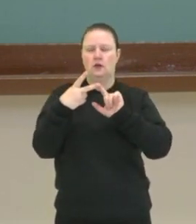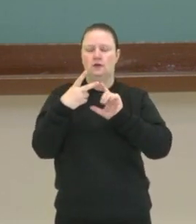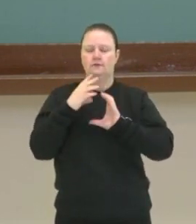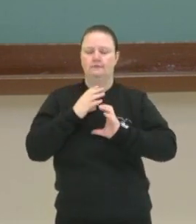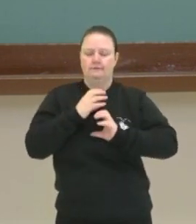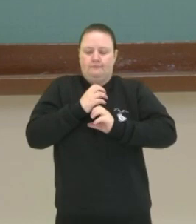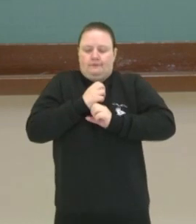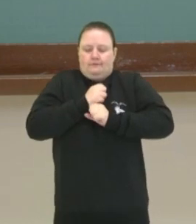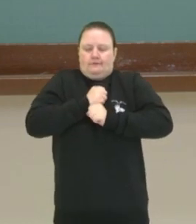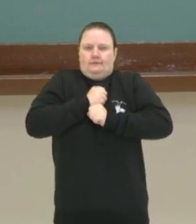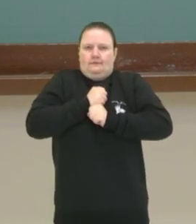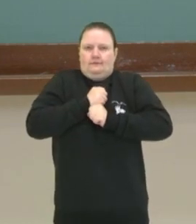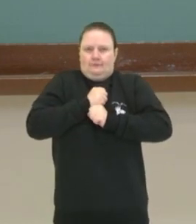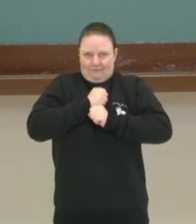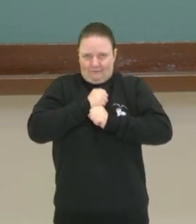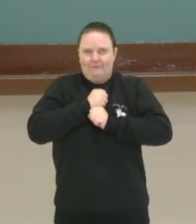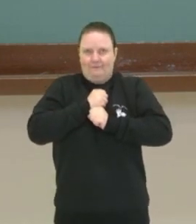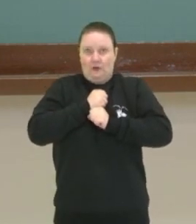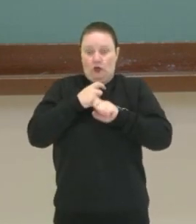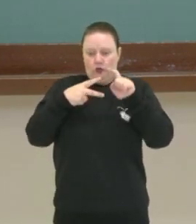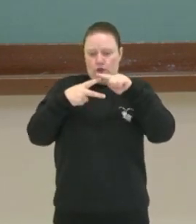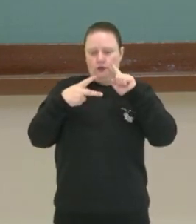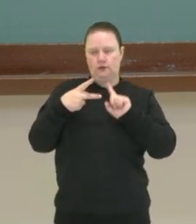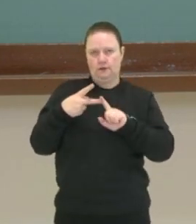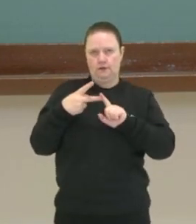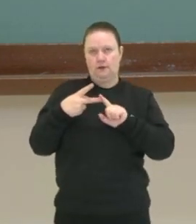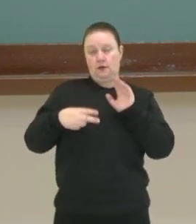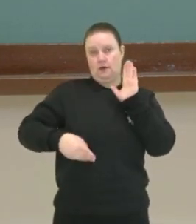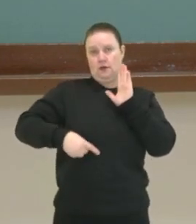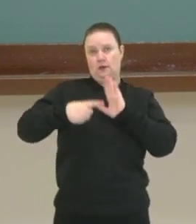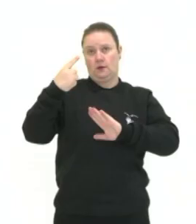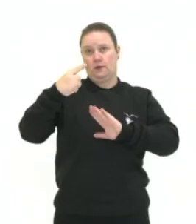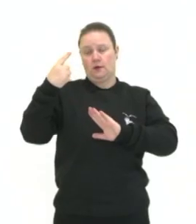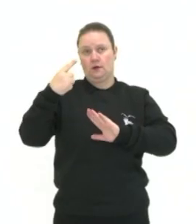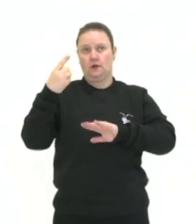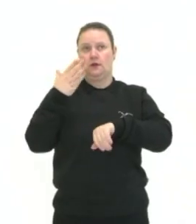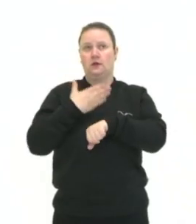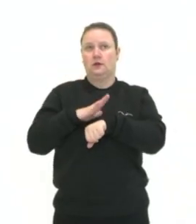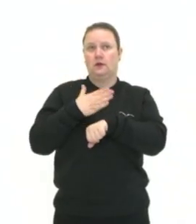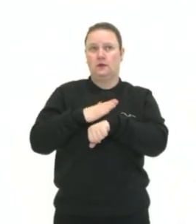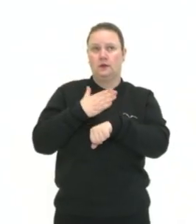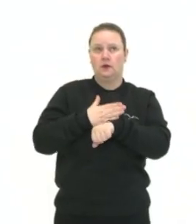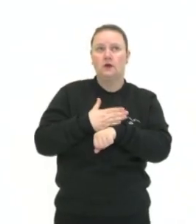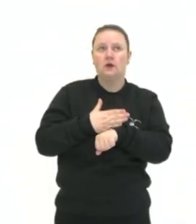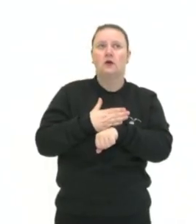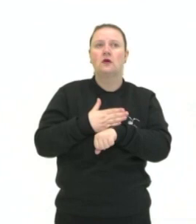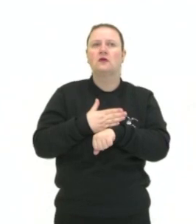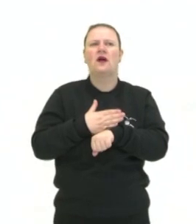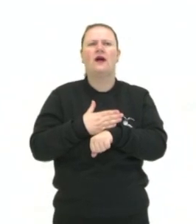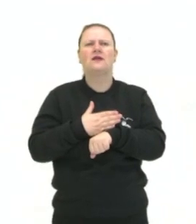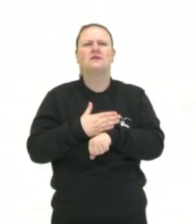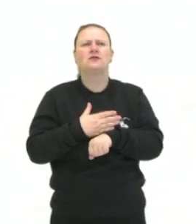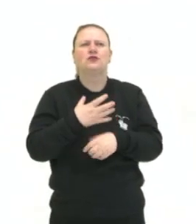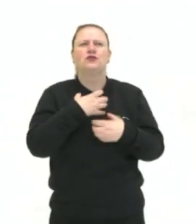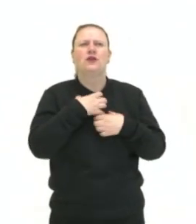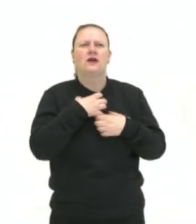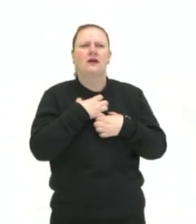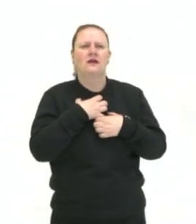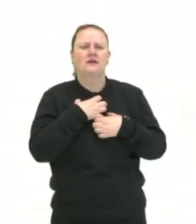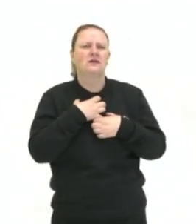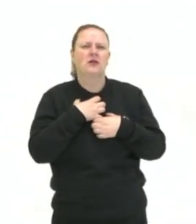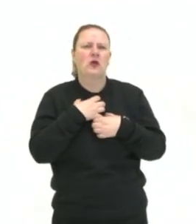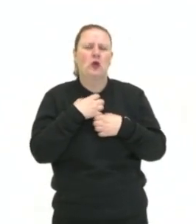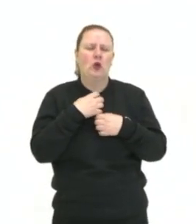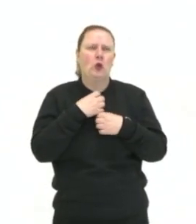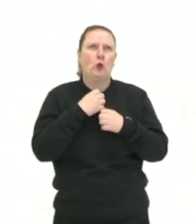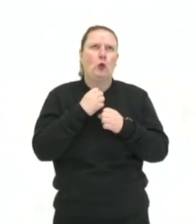mas uma fase um pouquinho mais técnica. Vamos falar sobre a primeira fase. A primeira fase praticavam arte improvisada, tentando distanciar o controle da